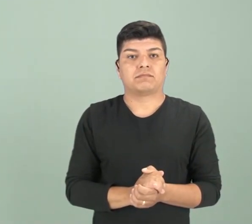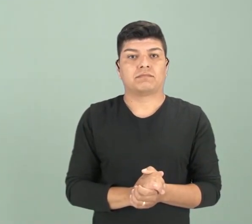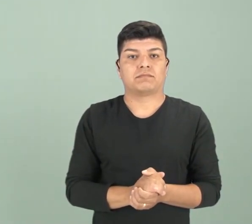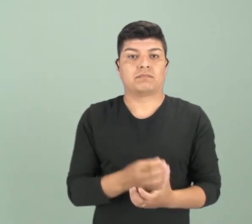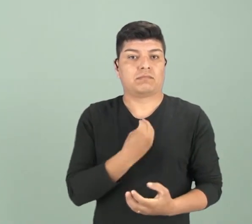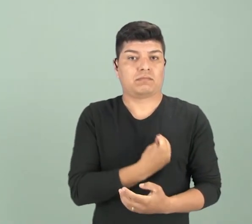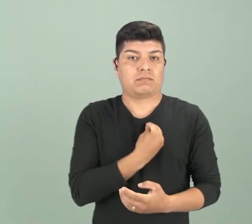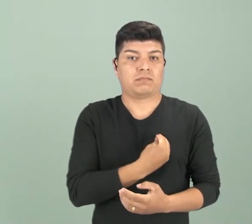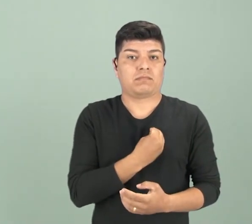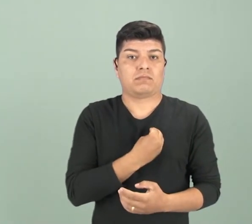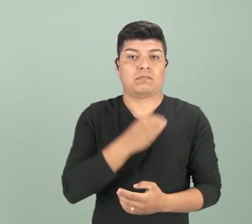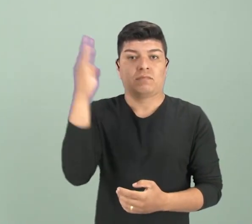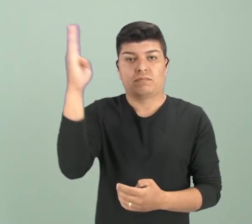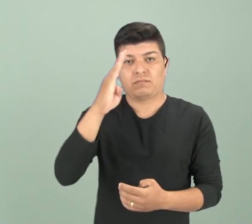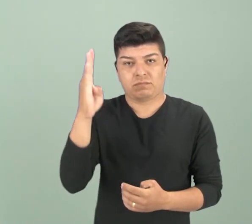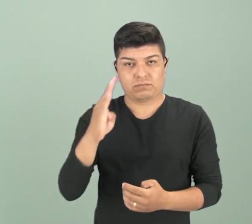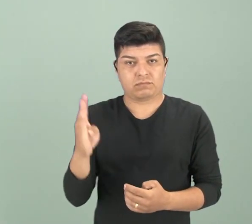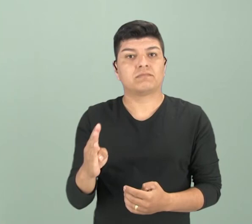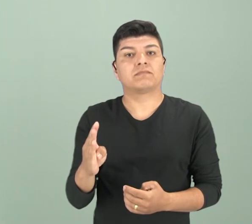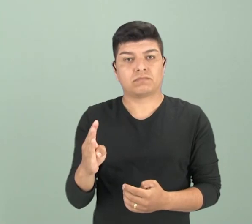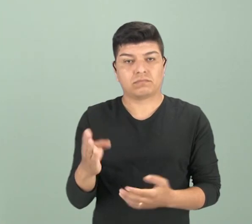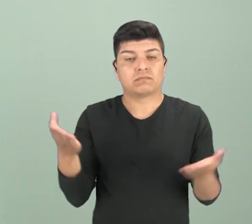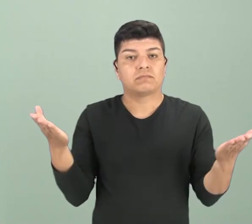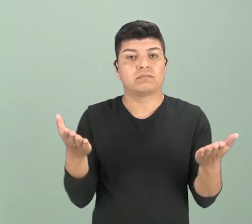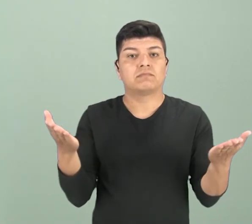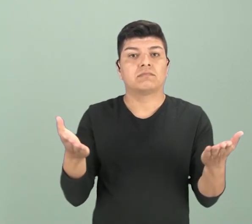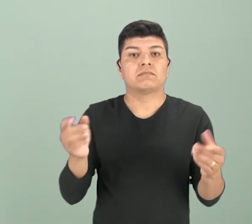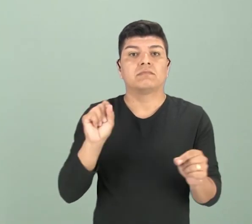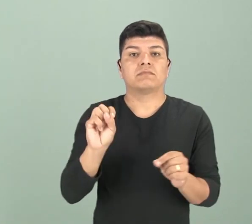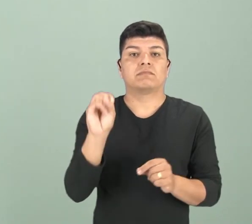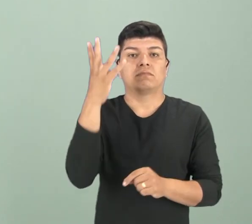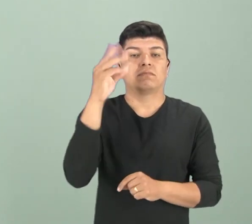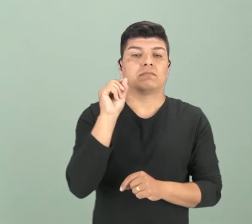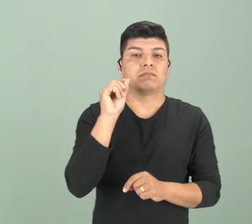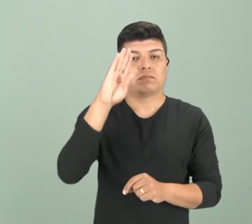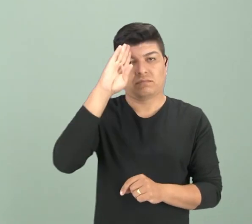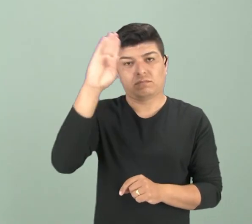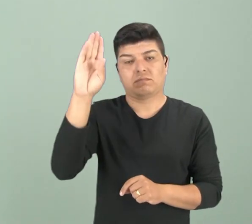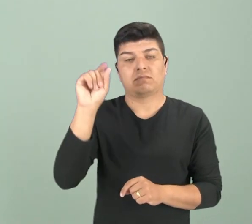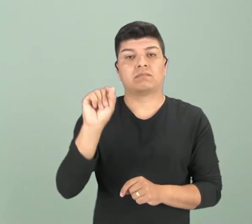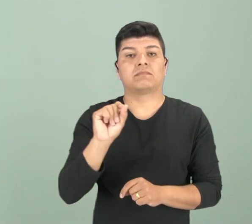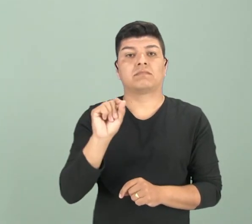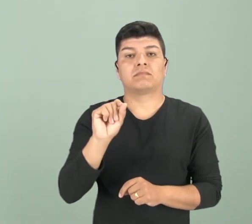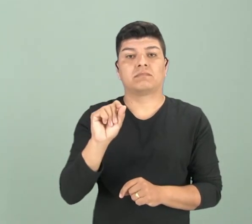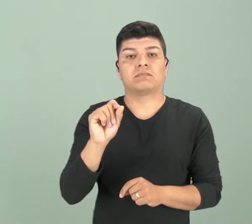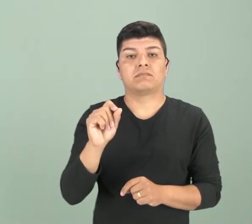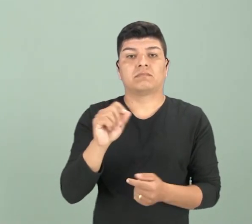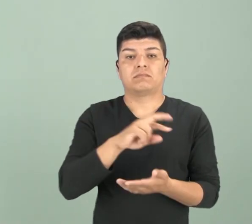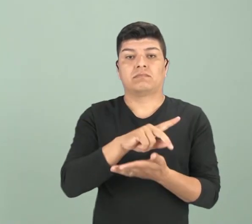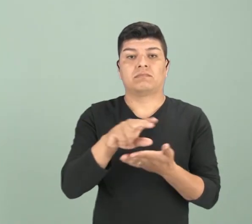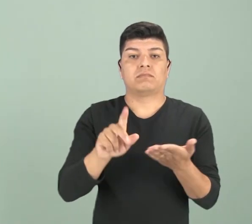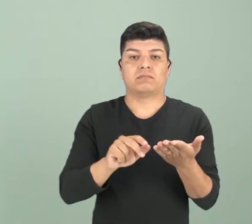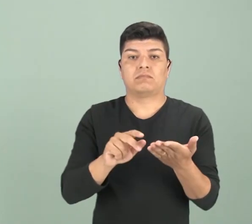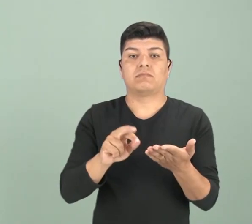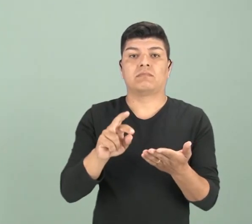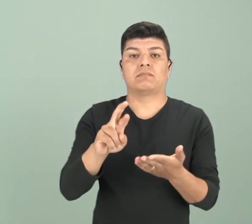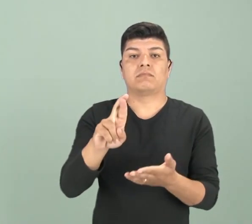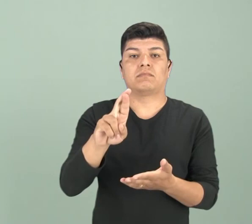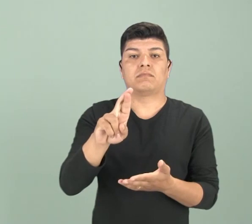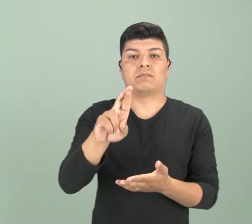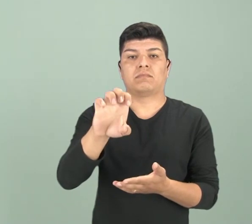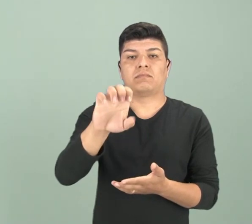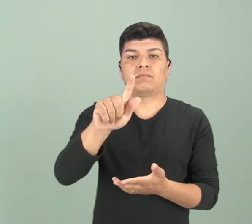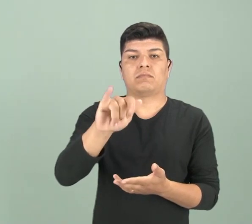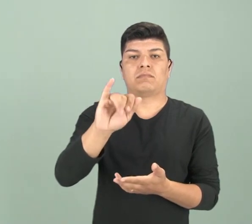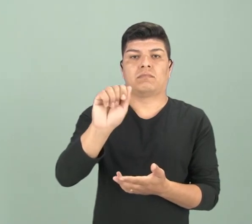primordiais para a ocupação do nosso território brasileiro. E hoje elas acontecem principalmente tipos de migração intrarregional,